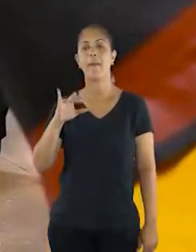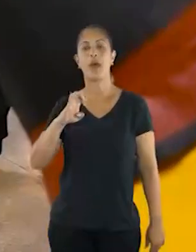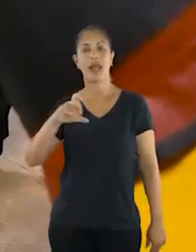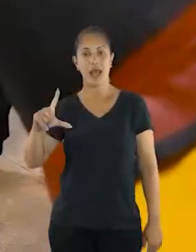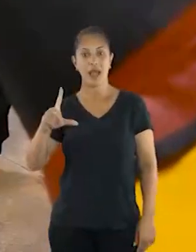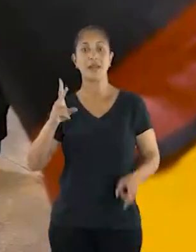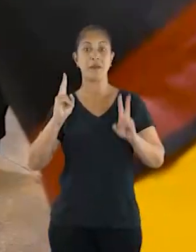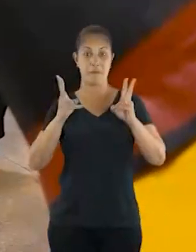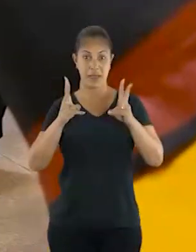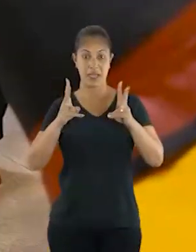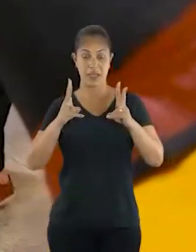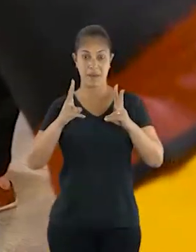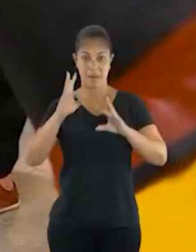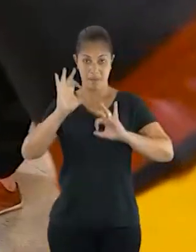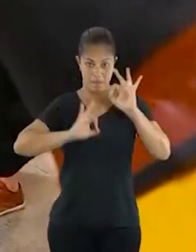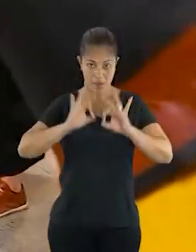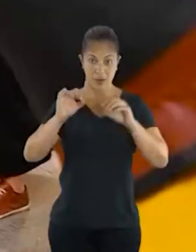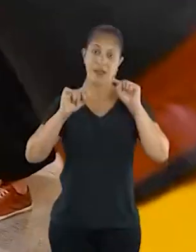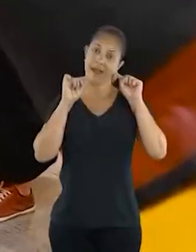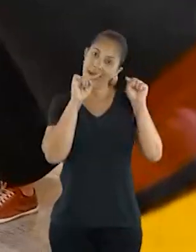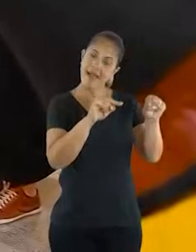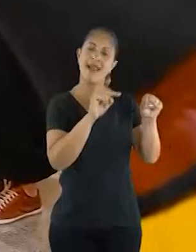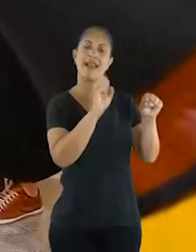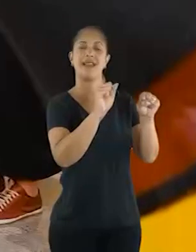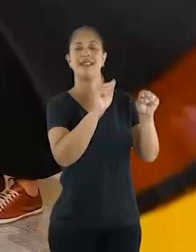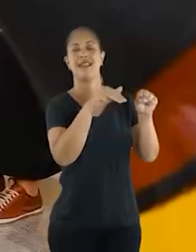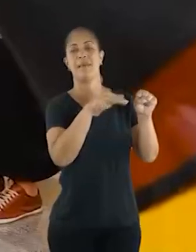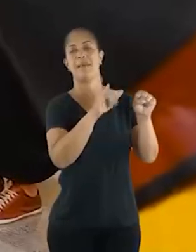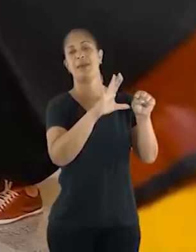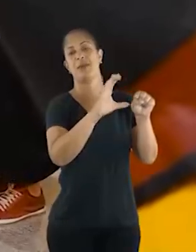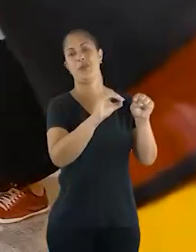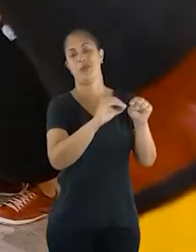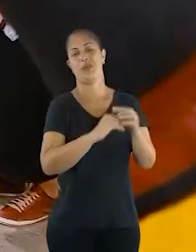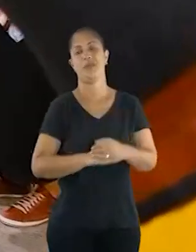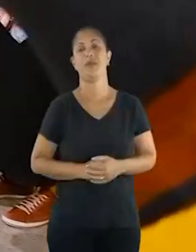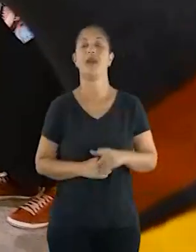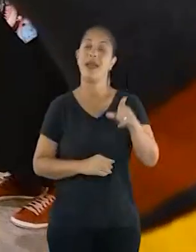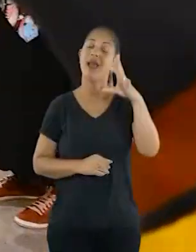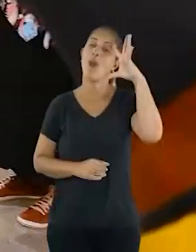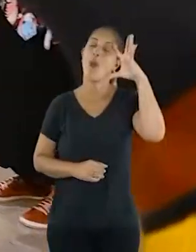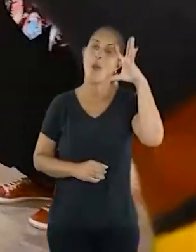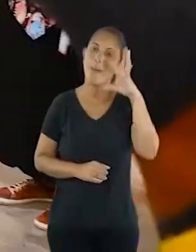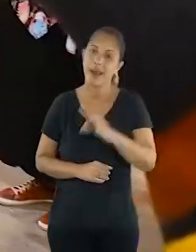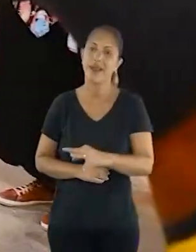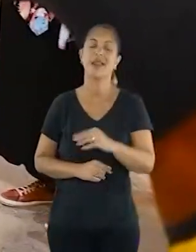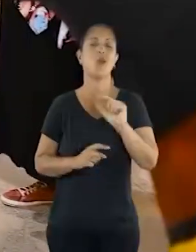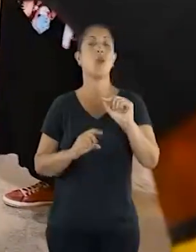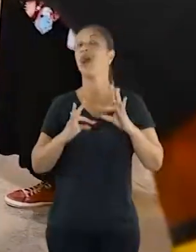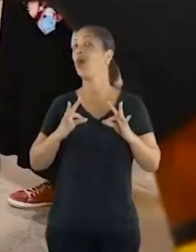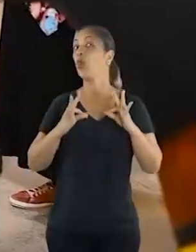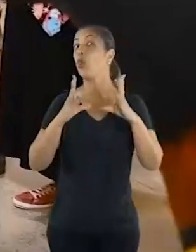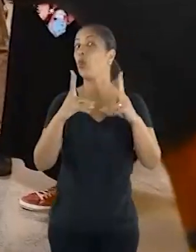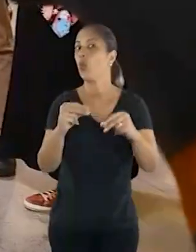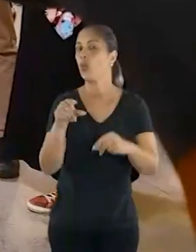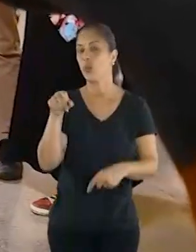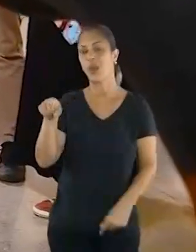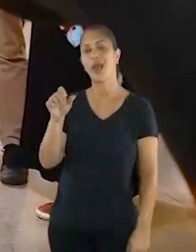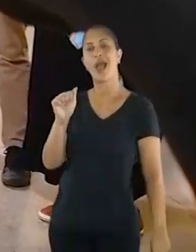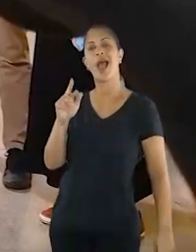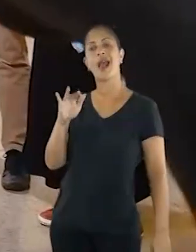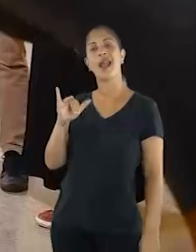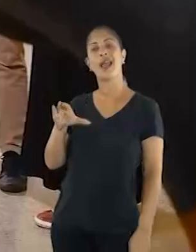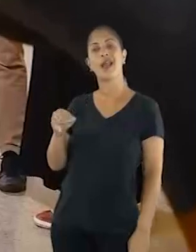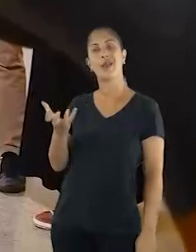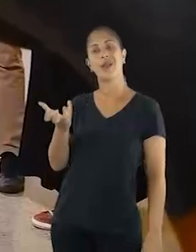dos armoriais era Samico, porque Samico realmente compreendeu tudo que Ariano queria.